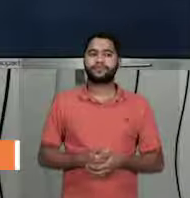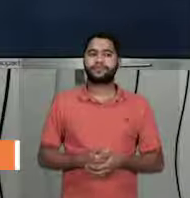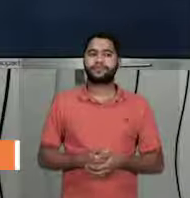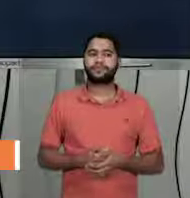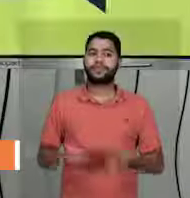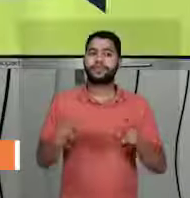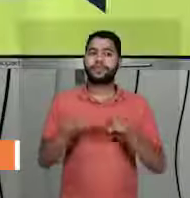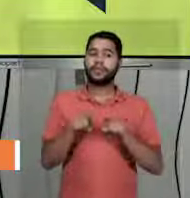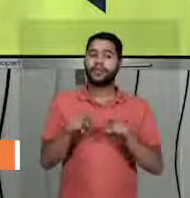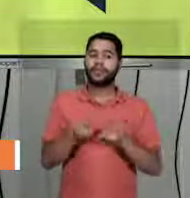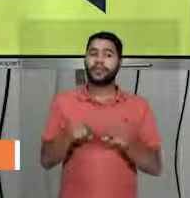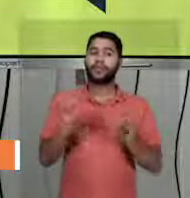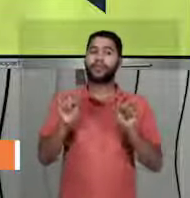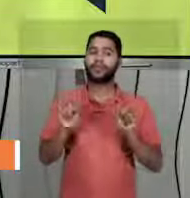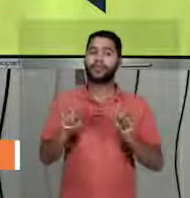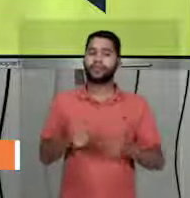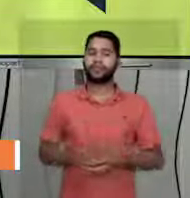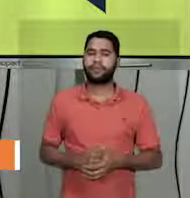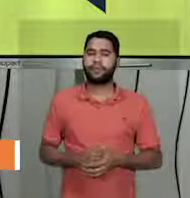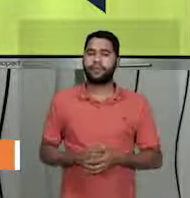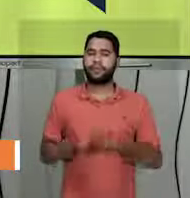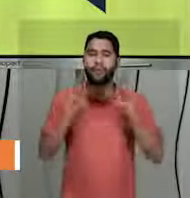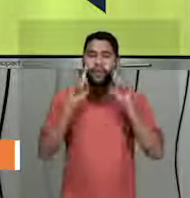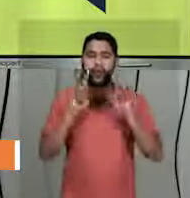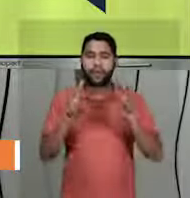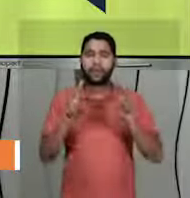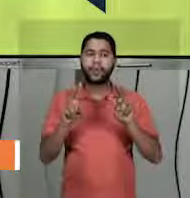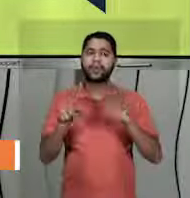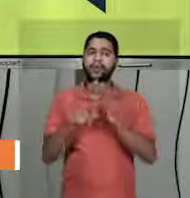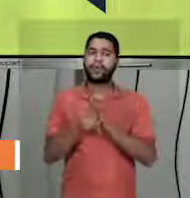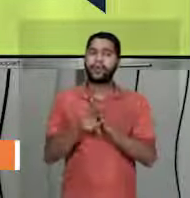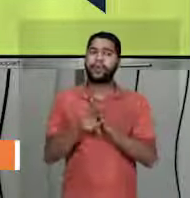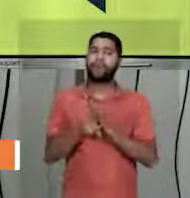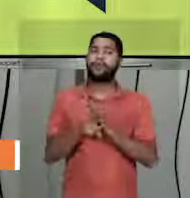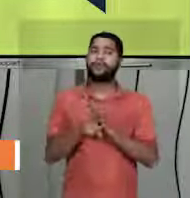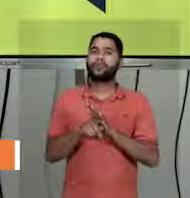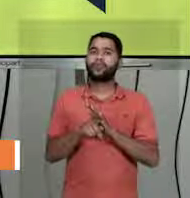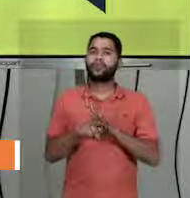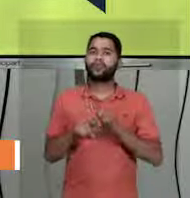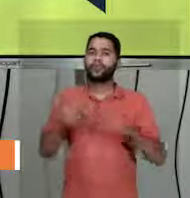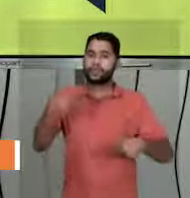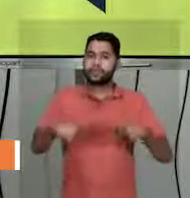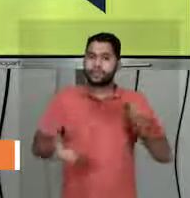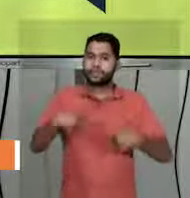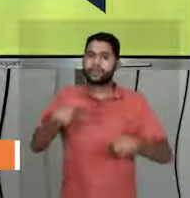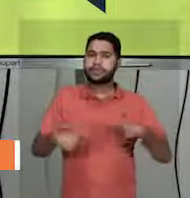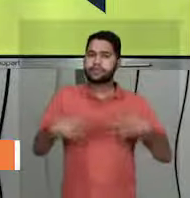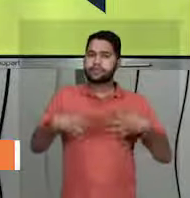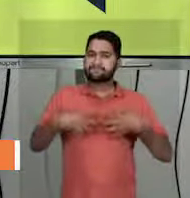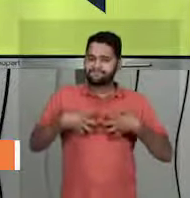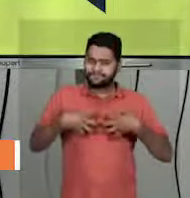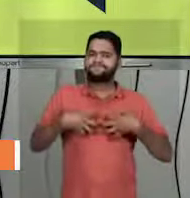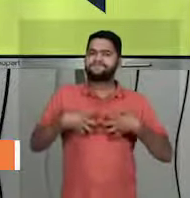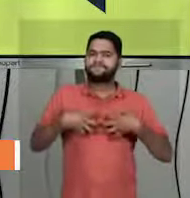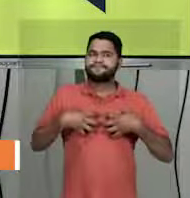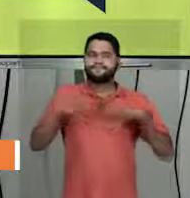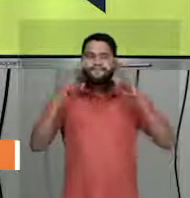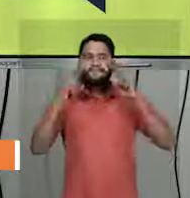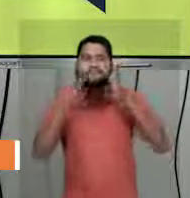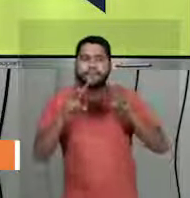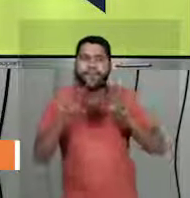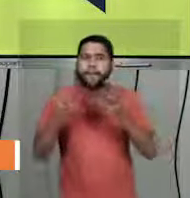Vimos também que os olhos fazem parte do sistema sensorial e é por meio desse órgão dos sentidos